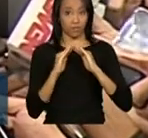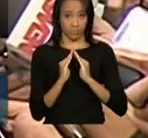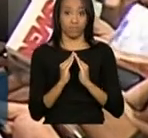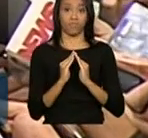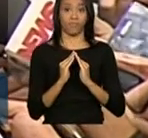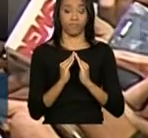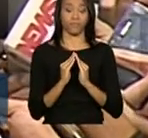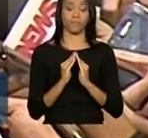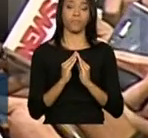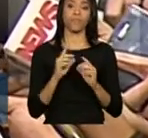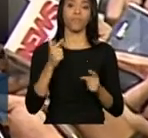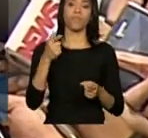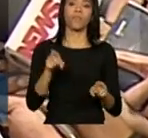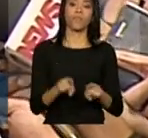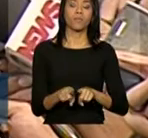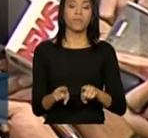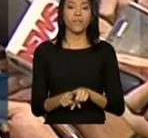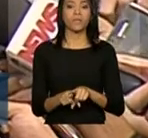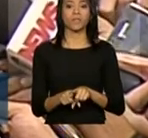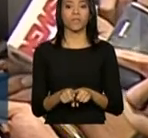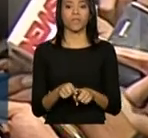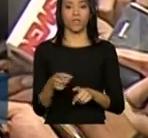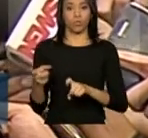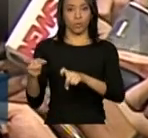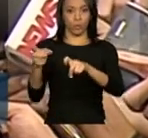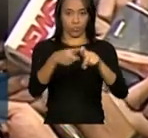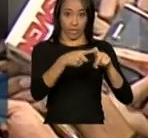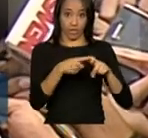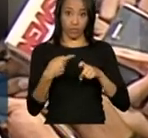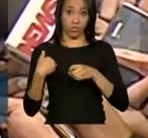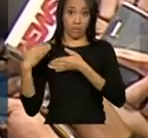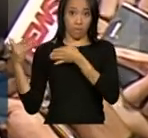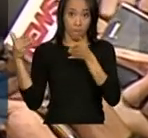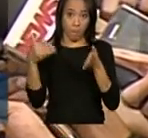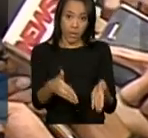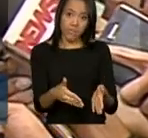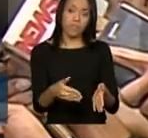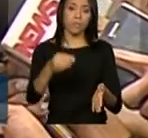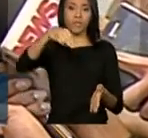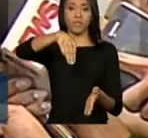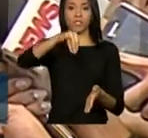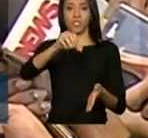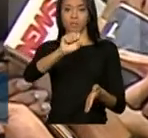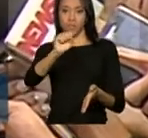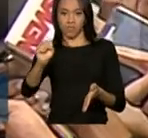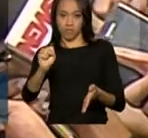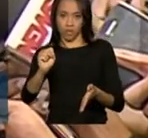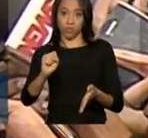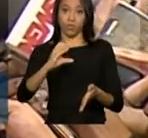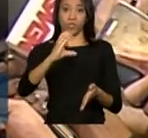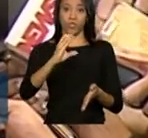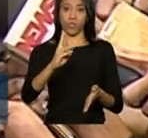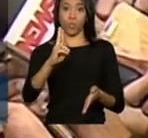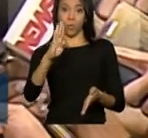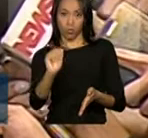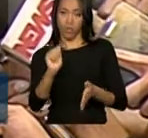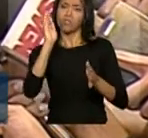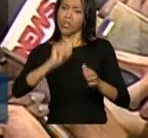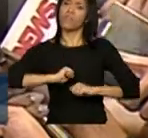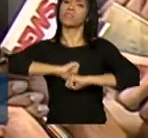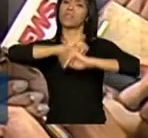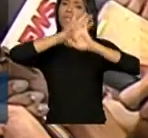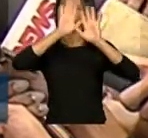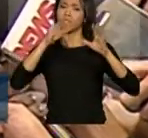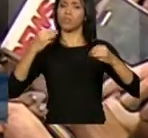em relação aos médicos que participam da missão externa do ministério saúde Cuba isso já foi esclarecido pelo Ministério